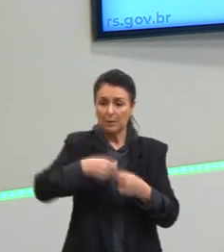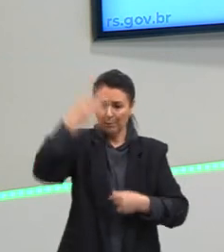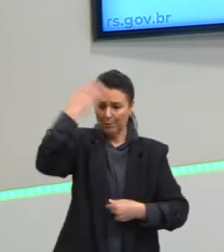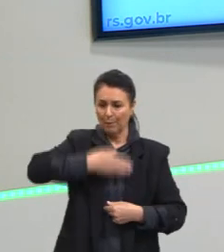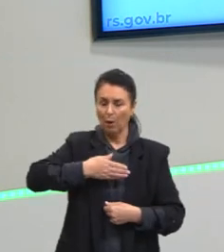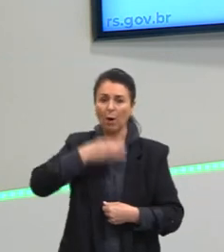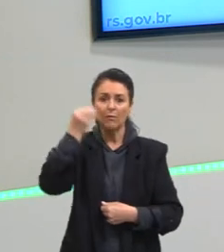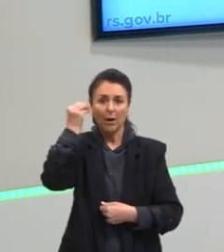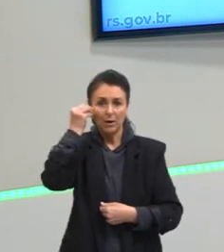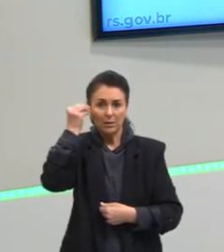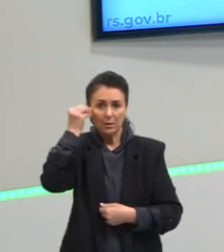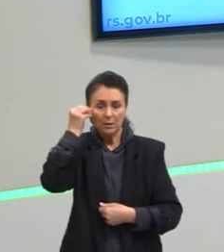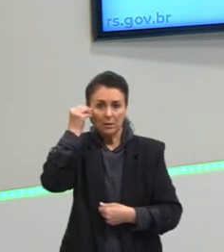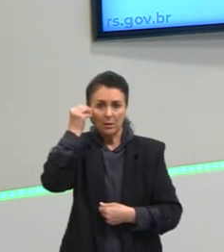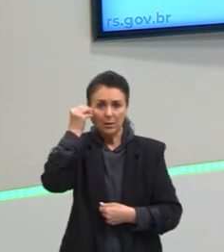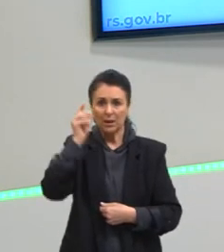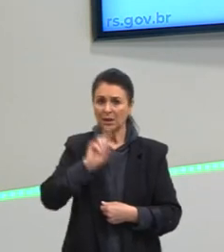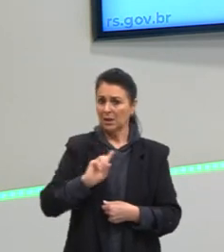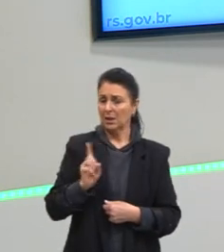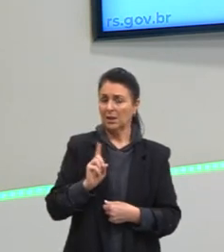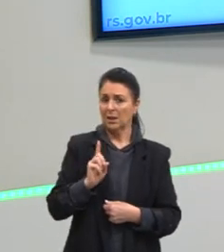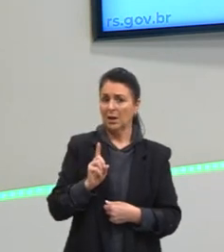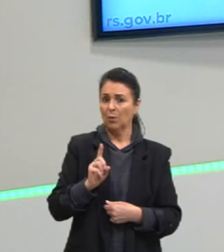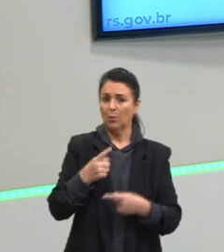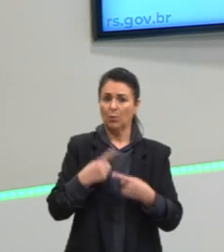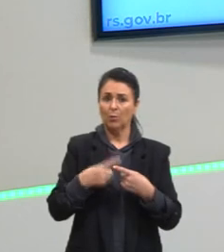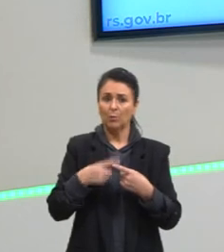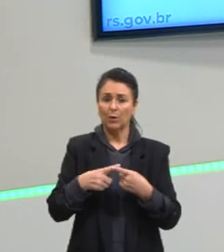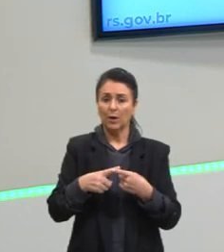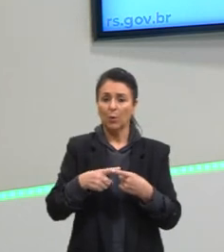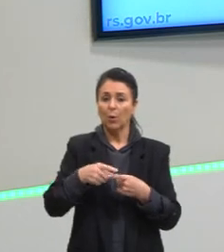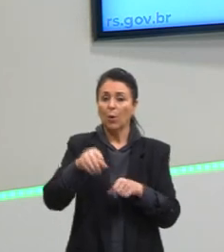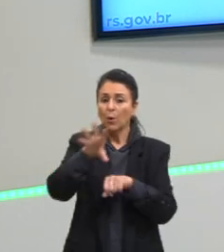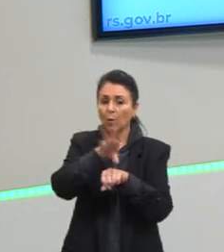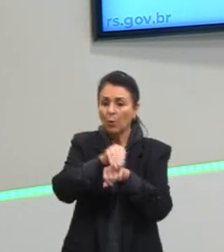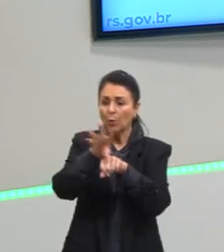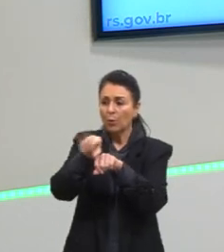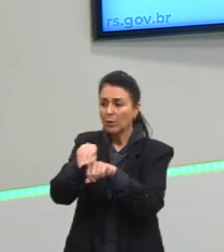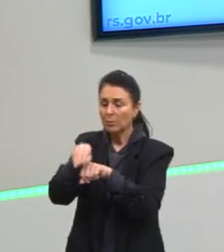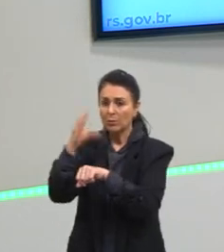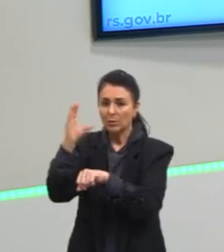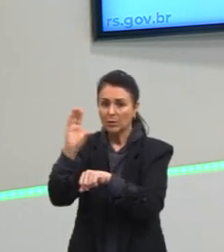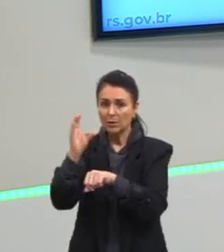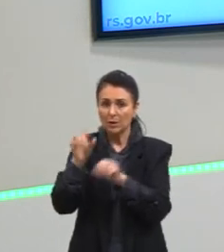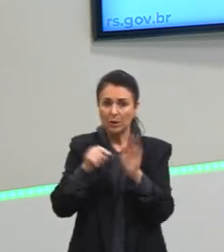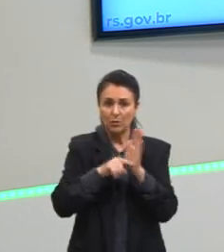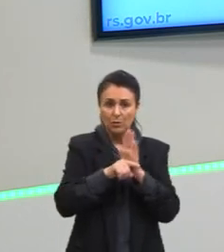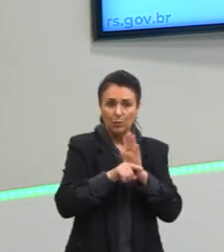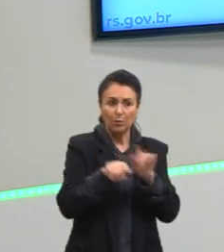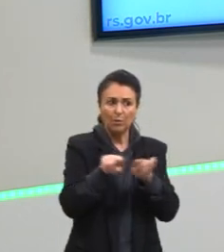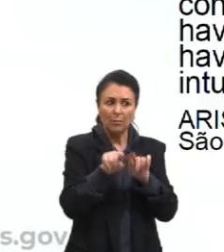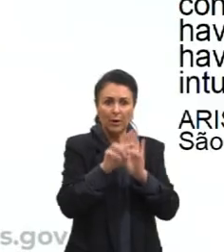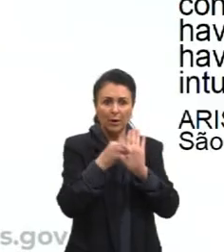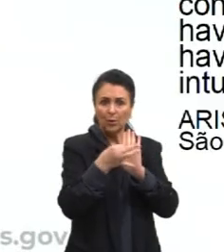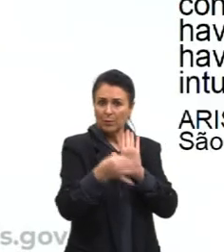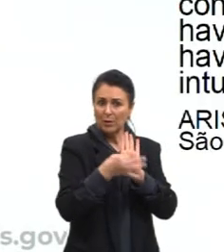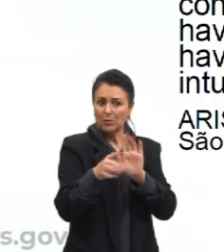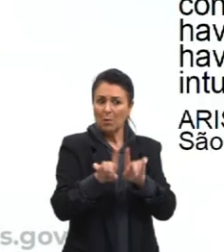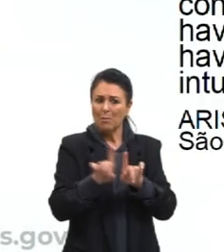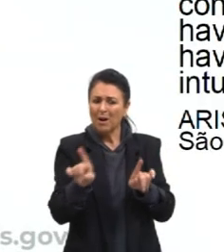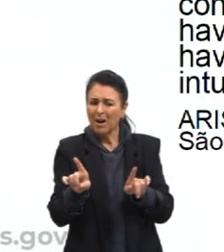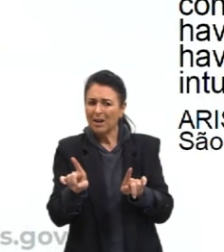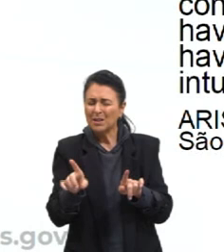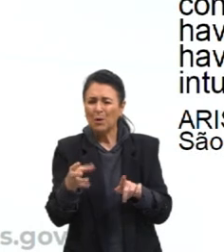não porque ele fala que na questão né que o conhecimento científico também é argumentativo né mas não é tão importante